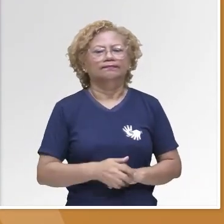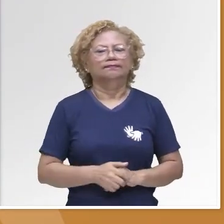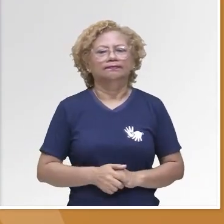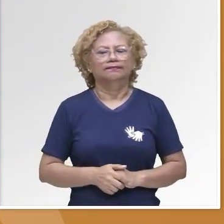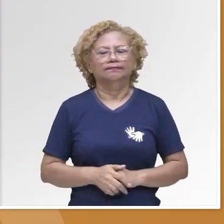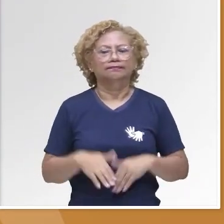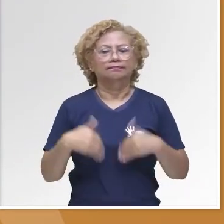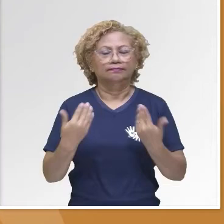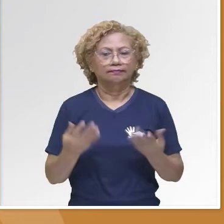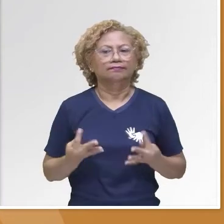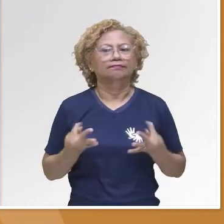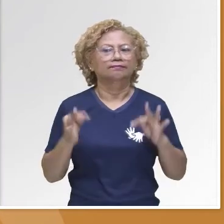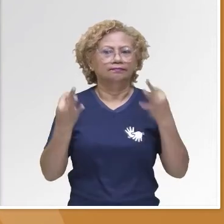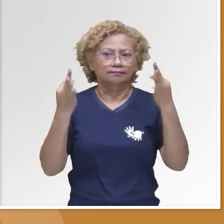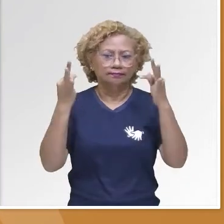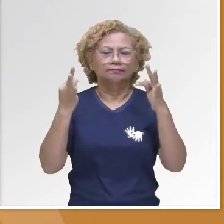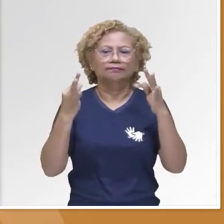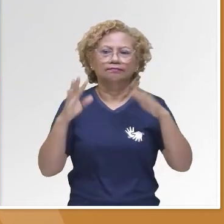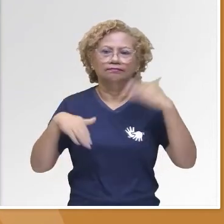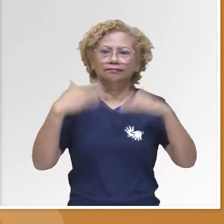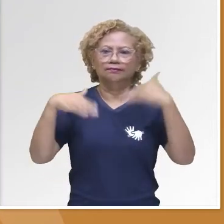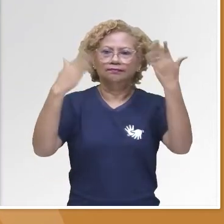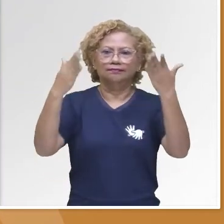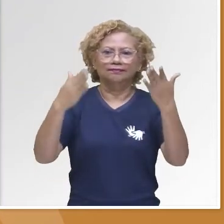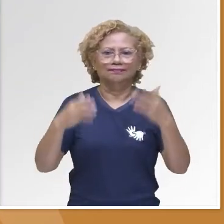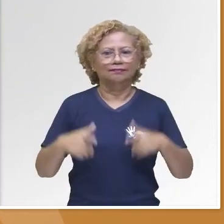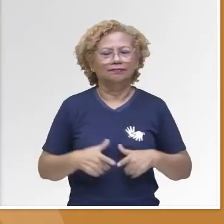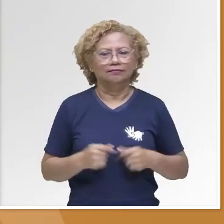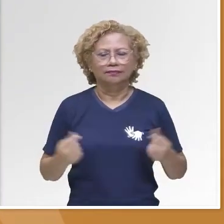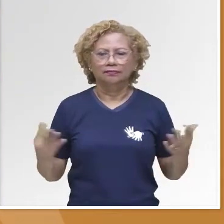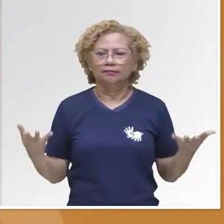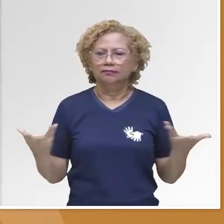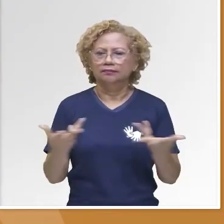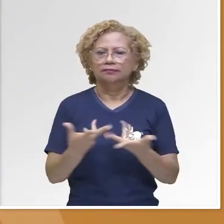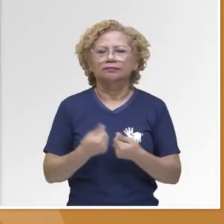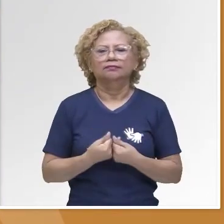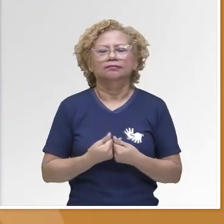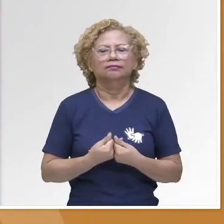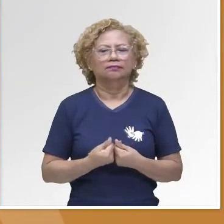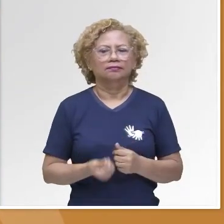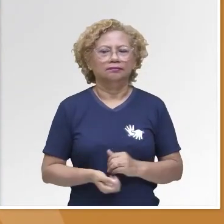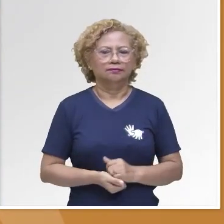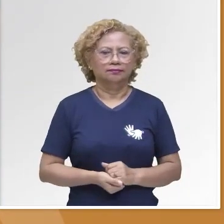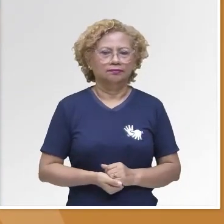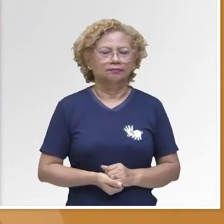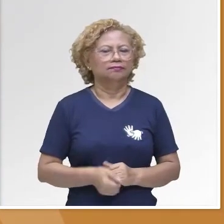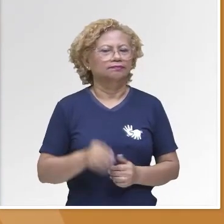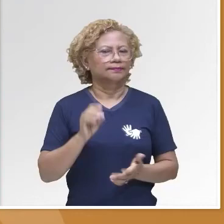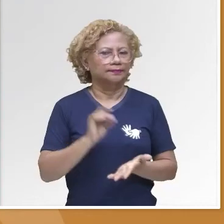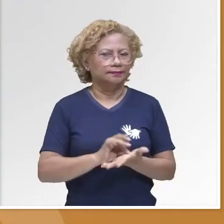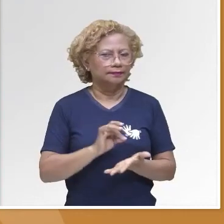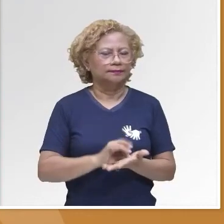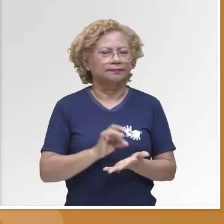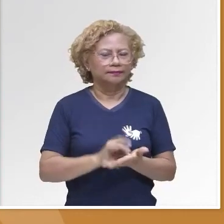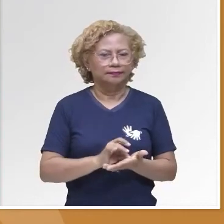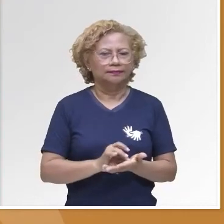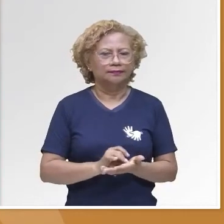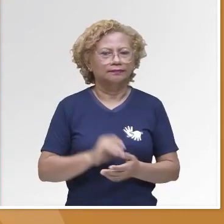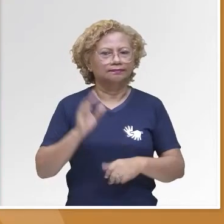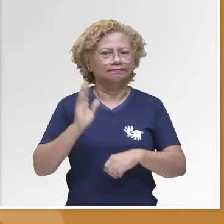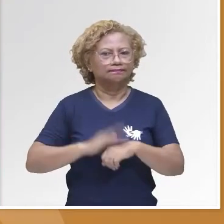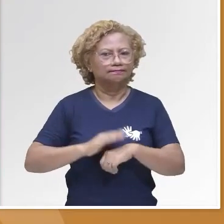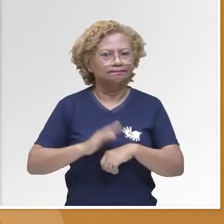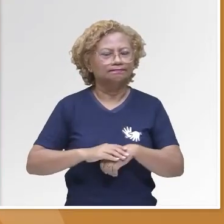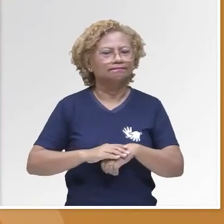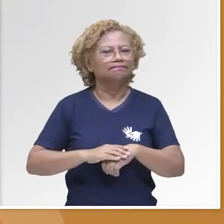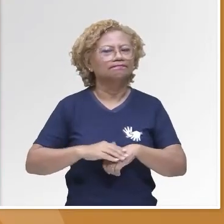Então, essa questão da tecnologia encontrada no Japão realmente é muito forte. E também, né,